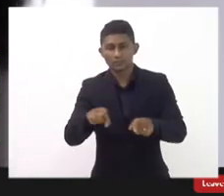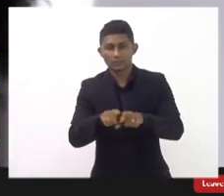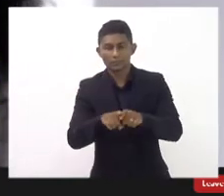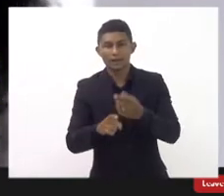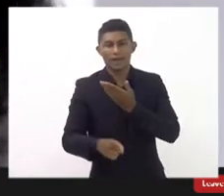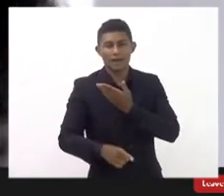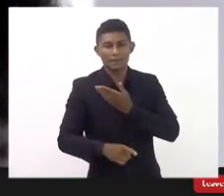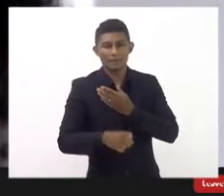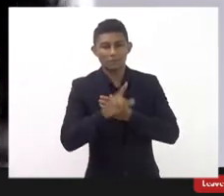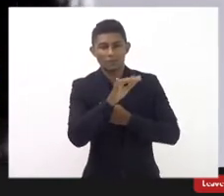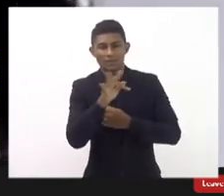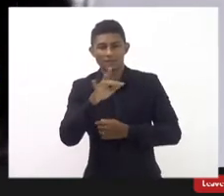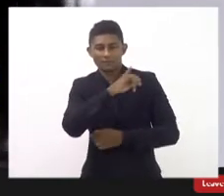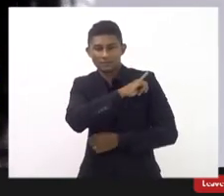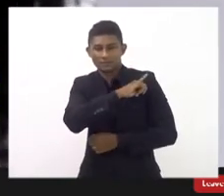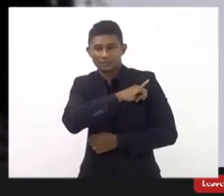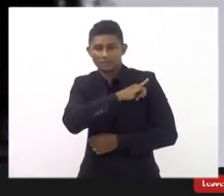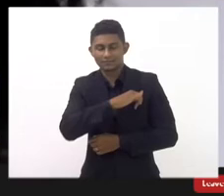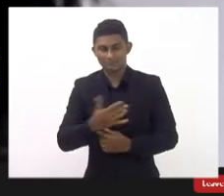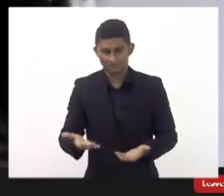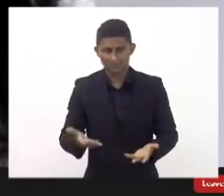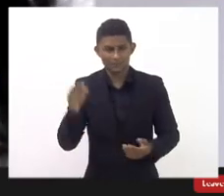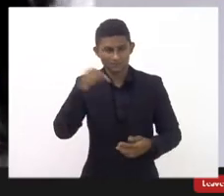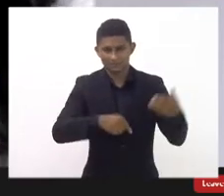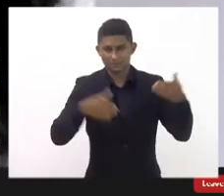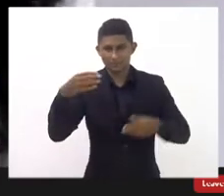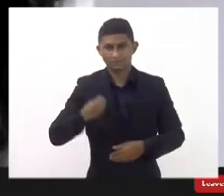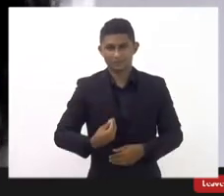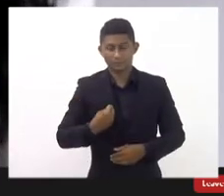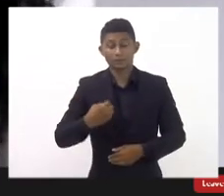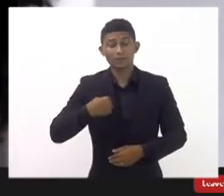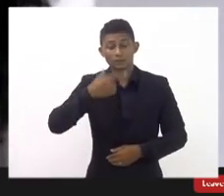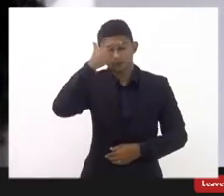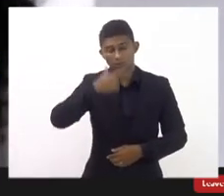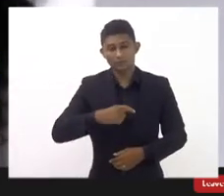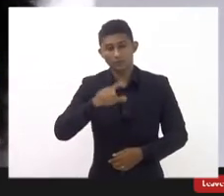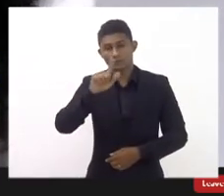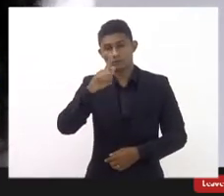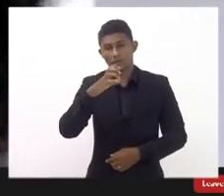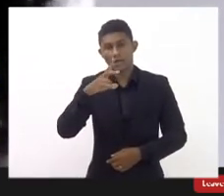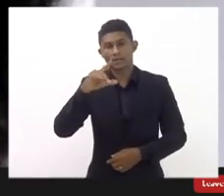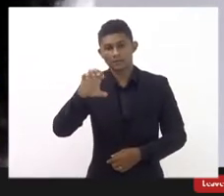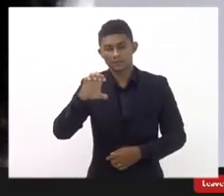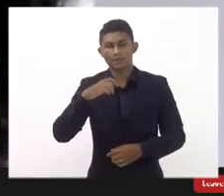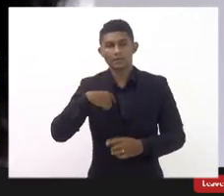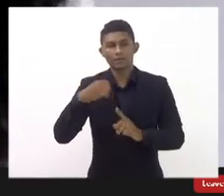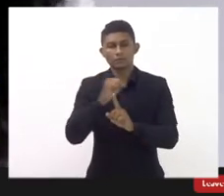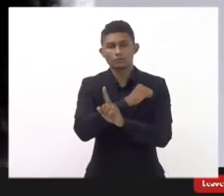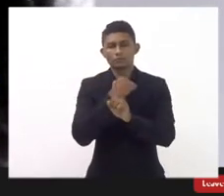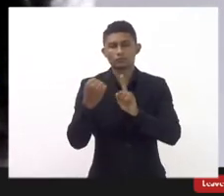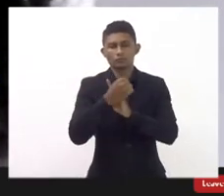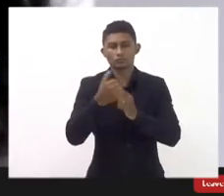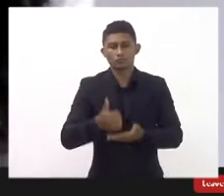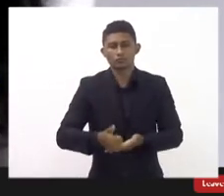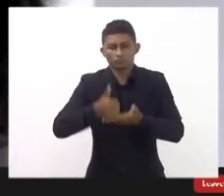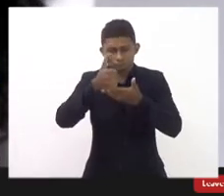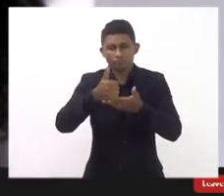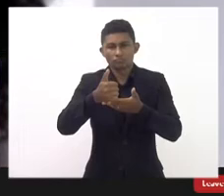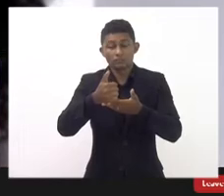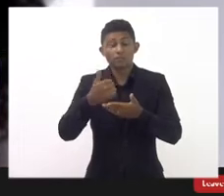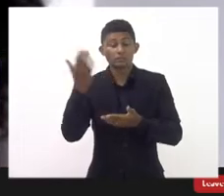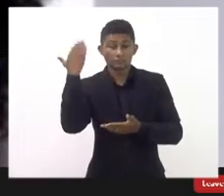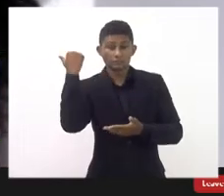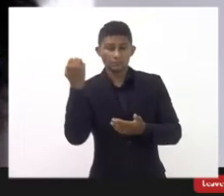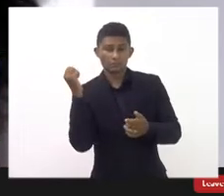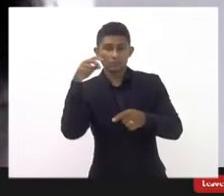aqui. Me chamo Gleice, né, sou assistente social do Instituto, atuo na assistência estudantil desde meu ingresso no